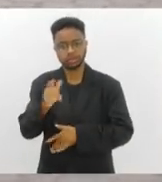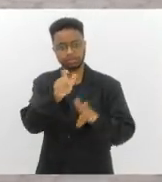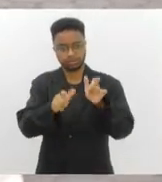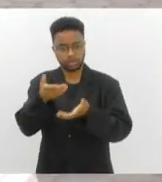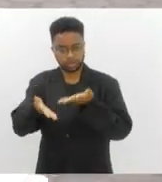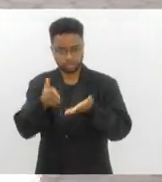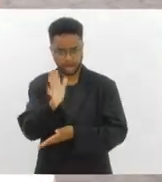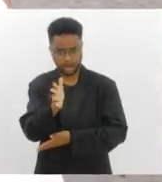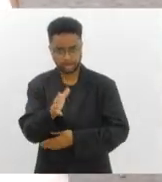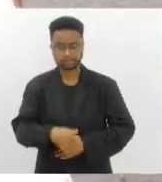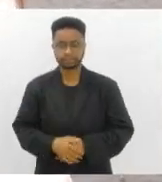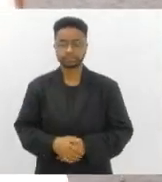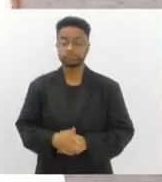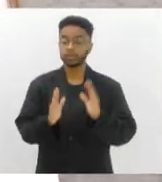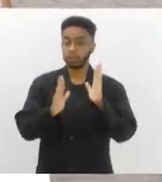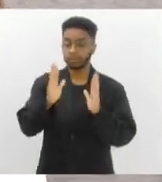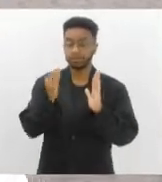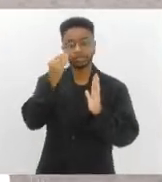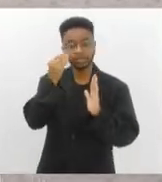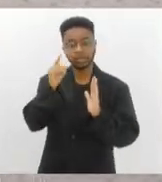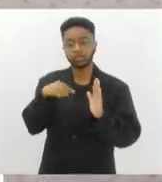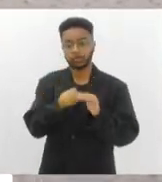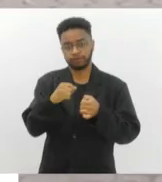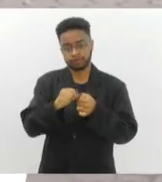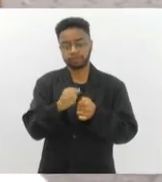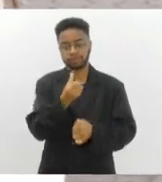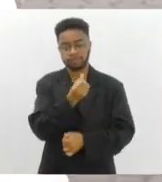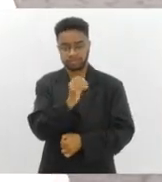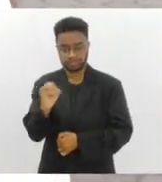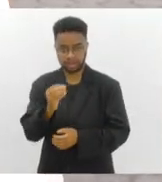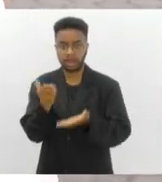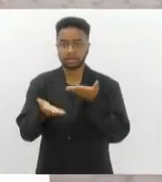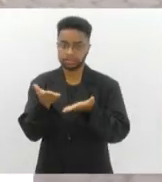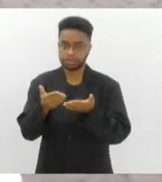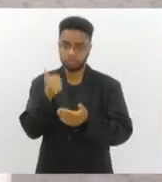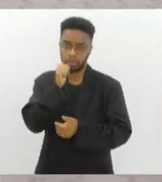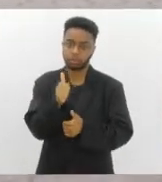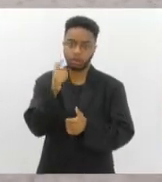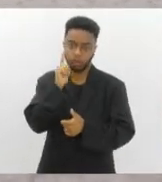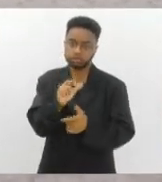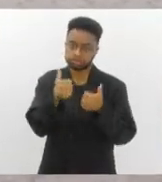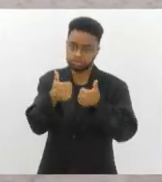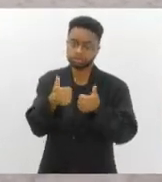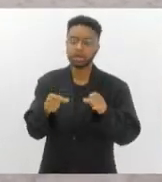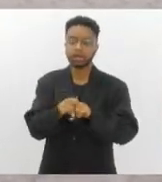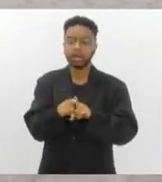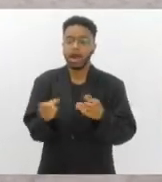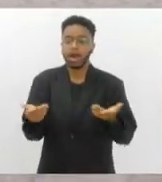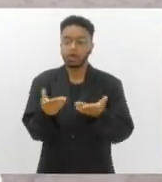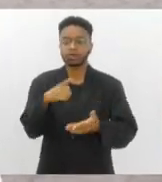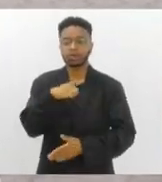realizados? Durante o teste realizamos 600 atendimentos com sucesso e agora estamos em